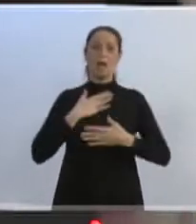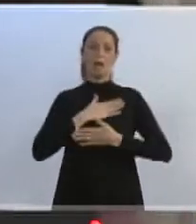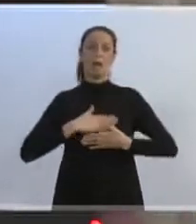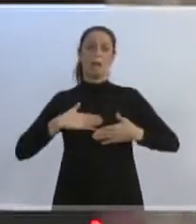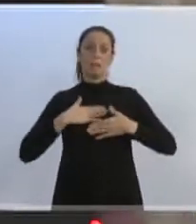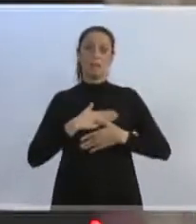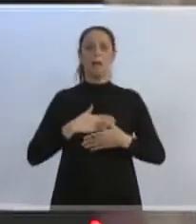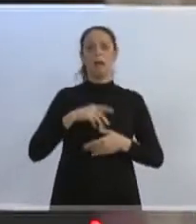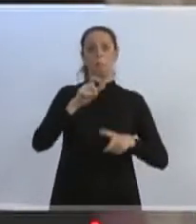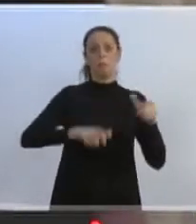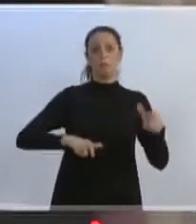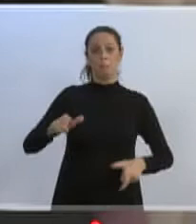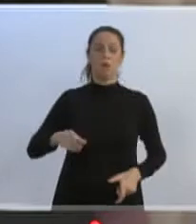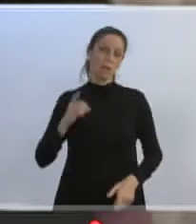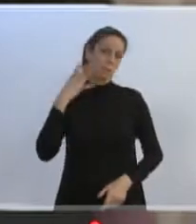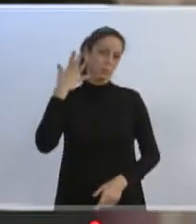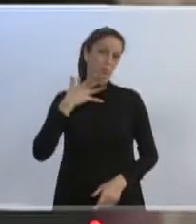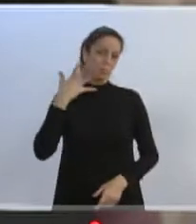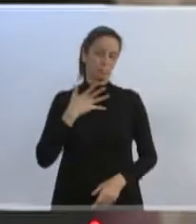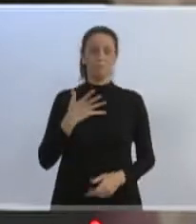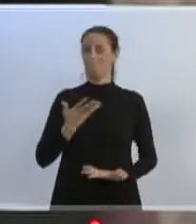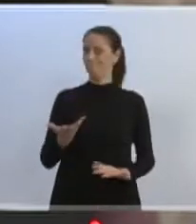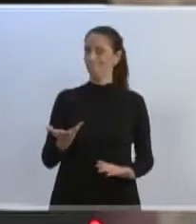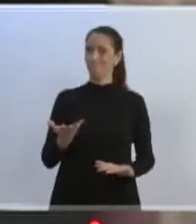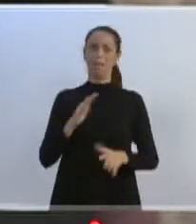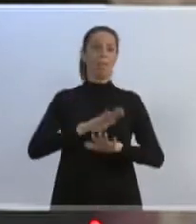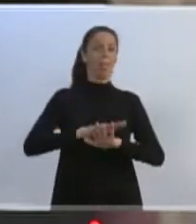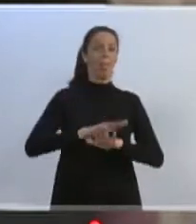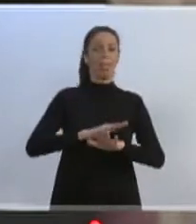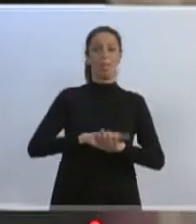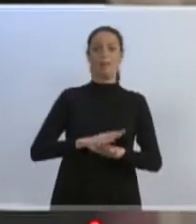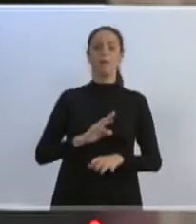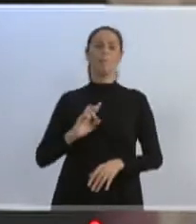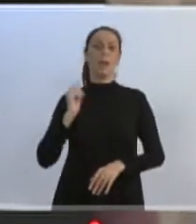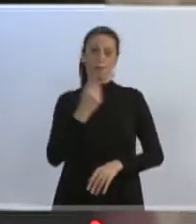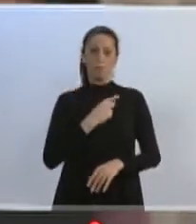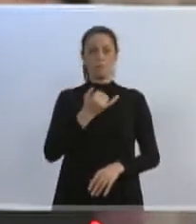população e de fazer um discurso aqui que não é real para botar a gente em situação constrangedora.